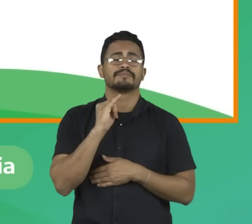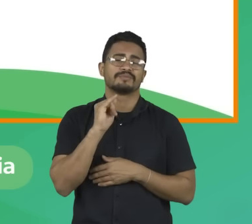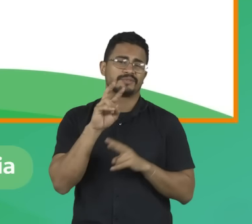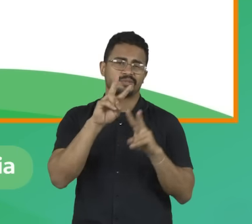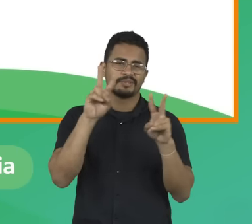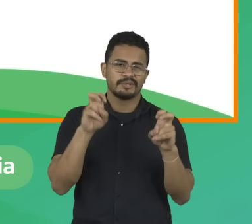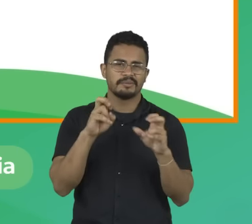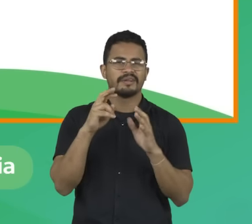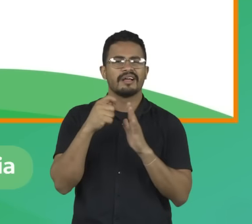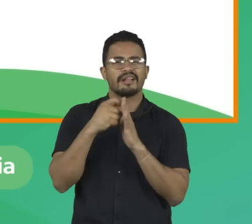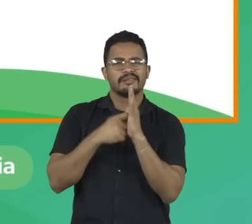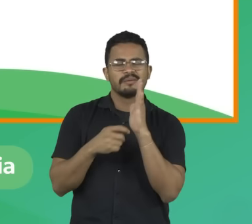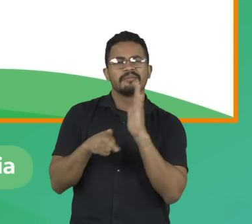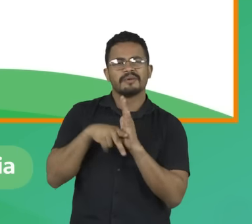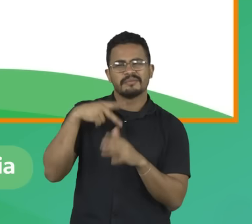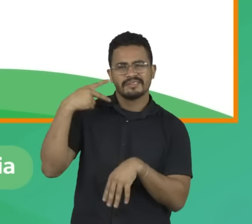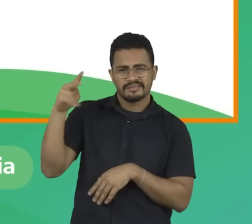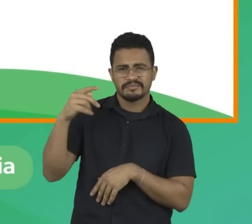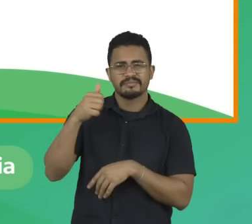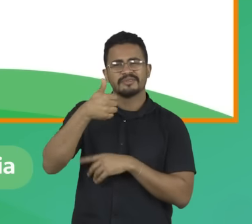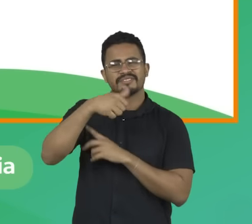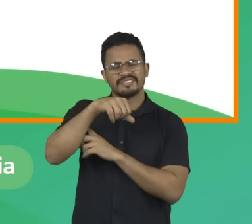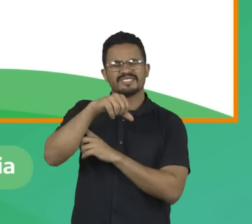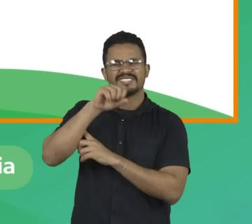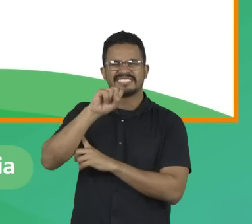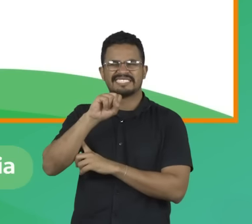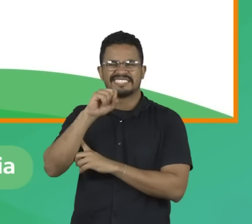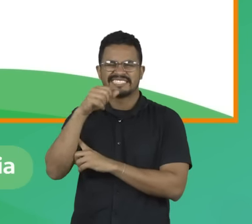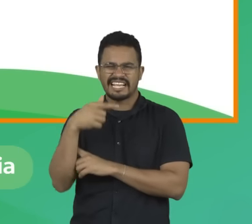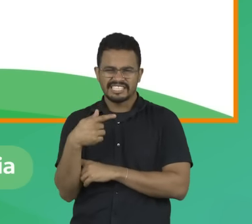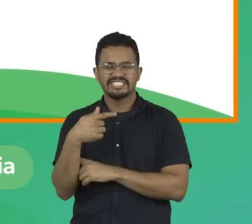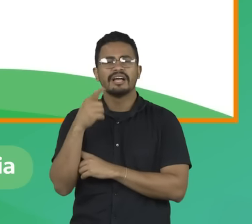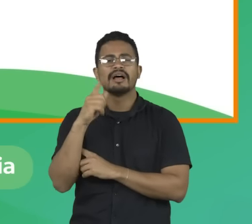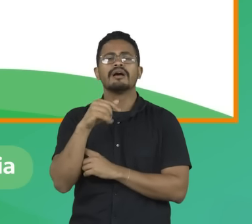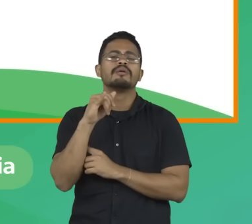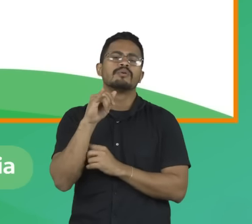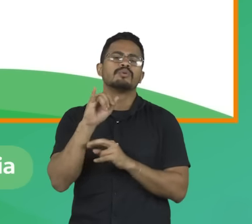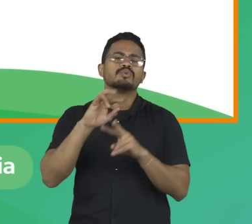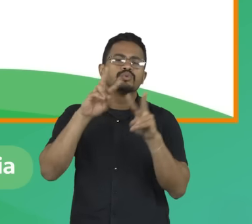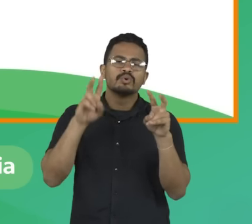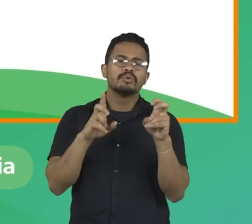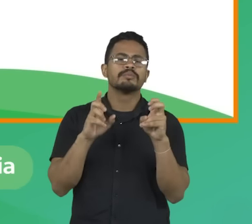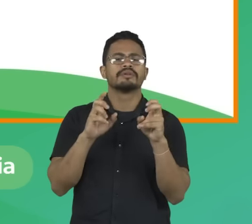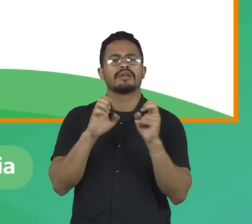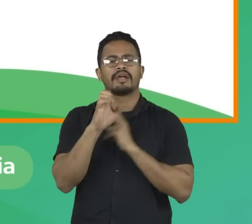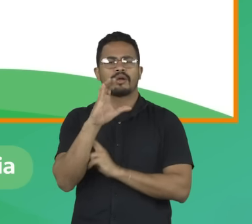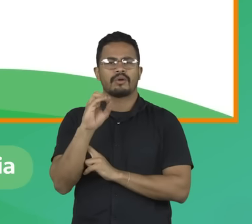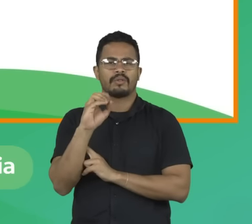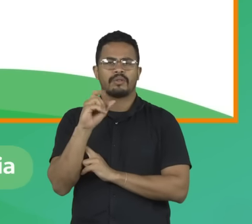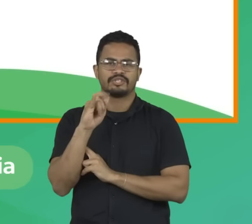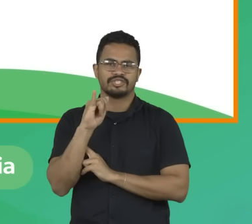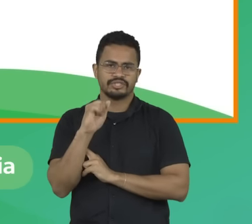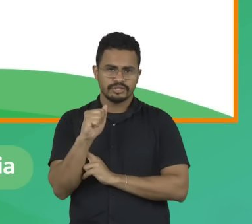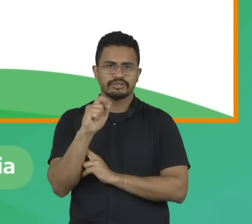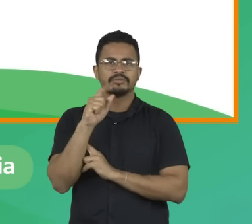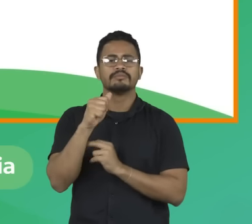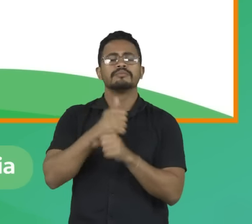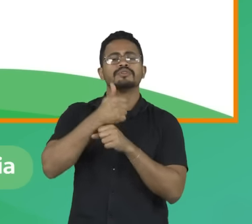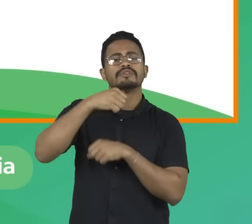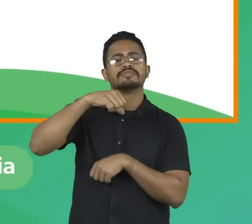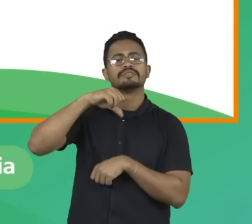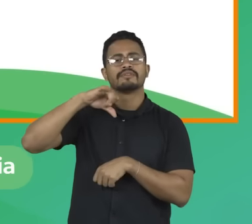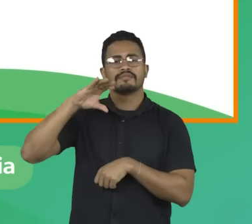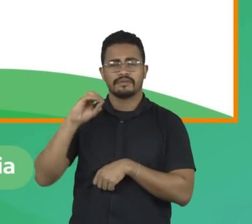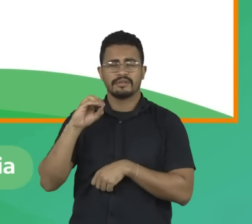relatório de Brundtland, de 1987, que deu origem ao que a gente chama de pegada ecológica dos anos 90, em que mostra que se todo ser